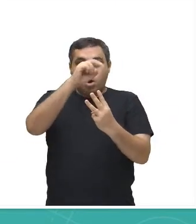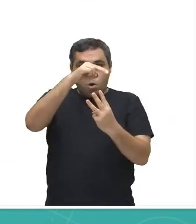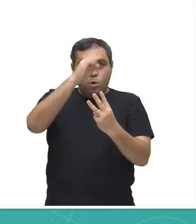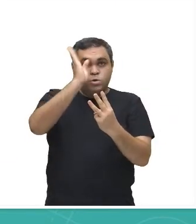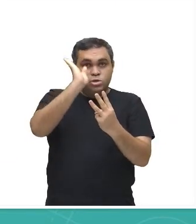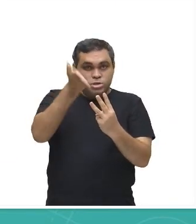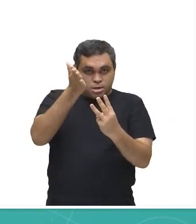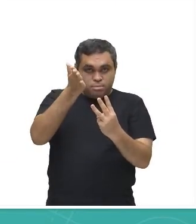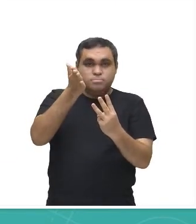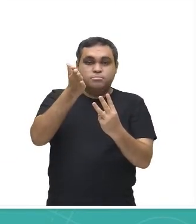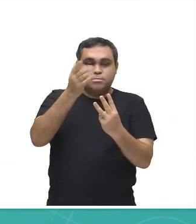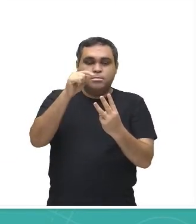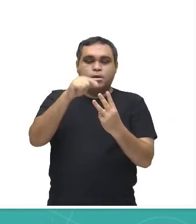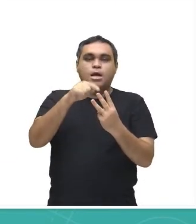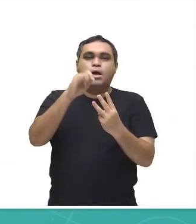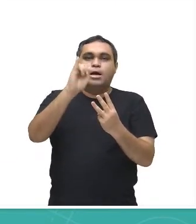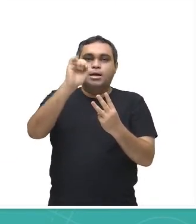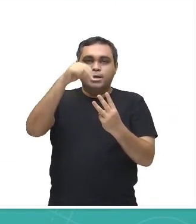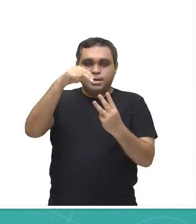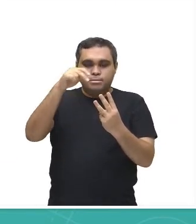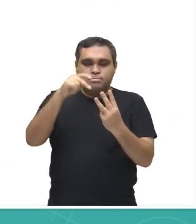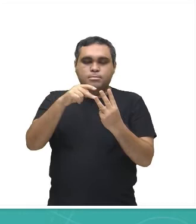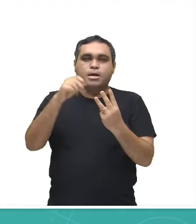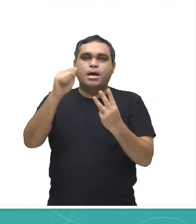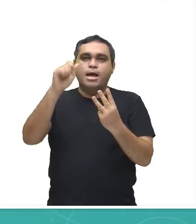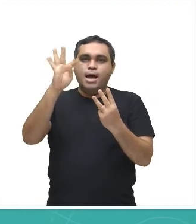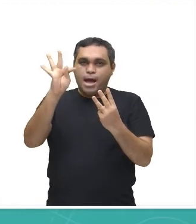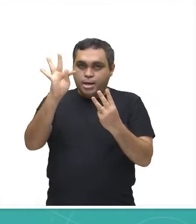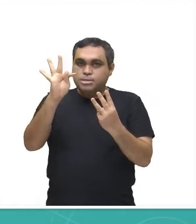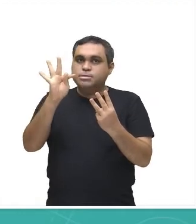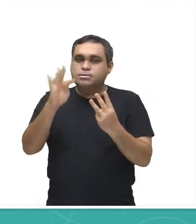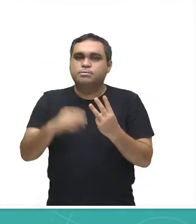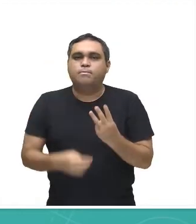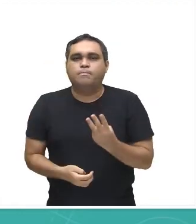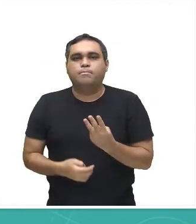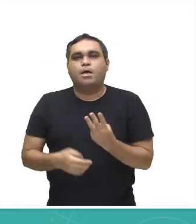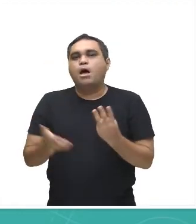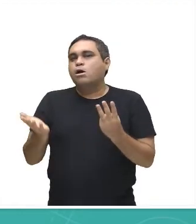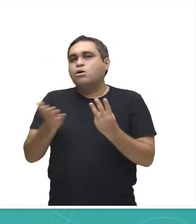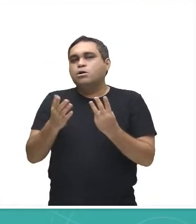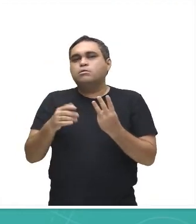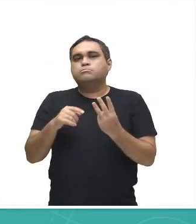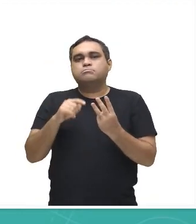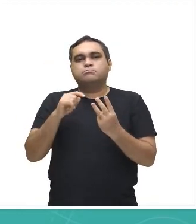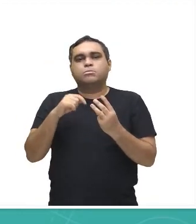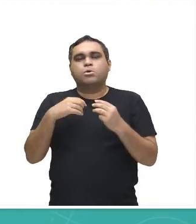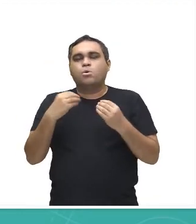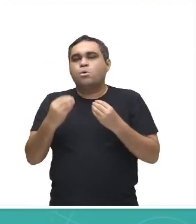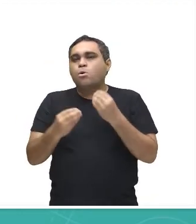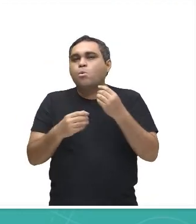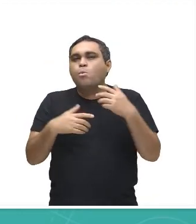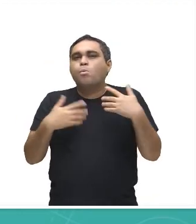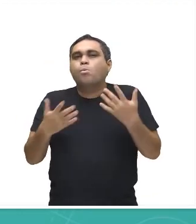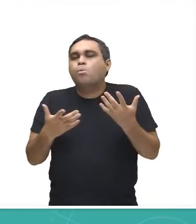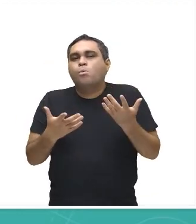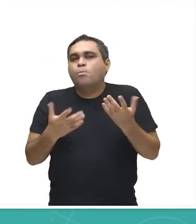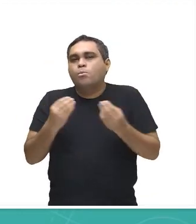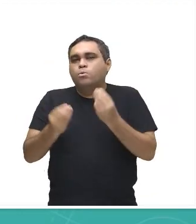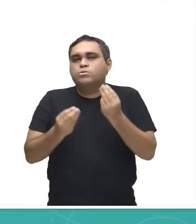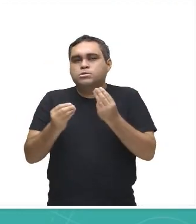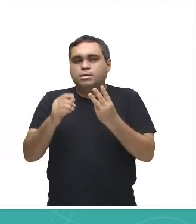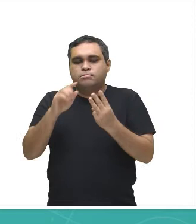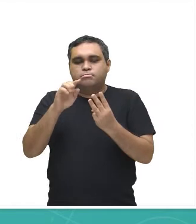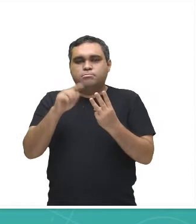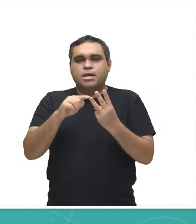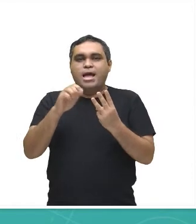o on, in, at. Já vimos o on. Vamos agora ver quando utilizar a preposition at. É fácil,